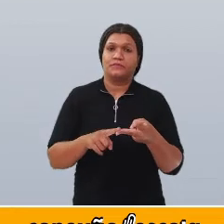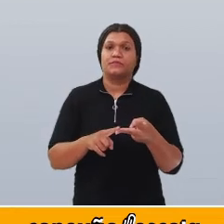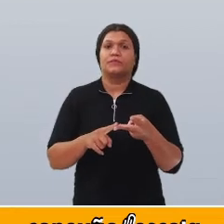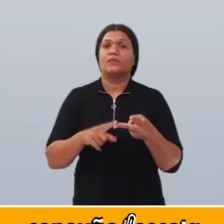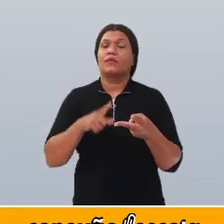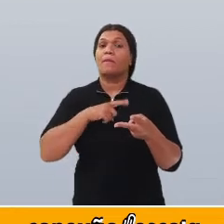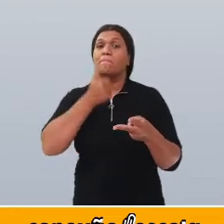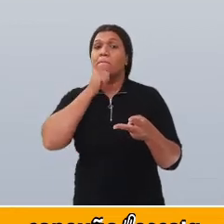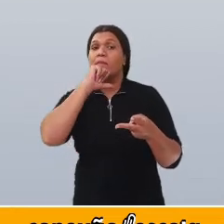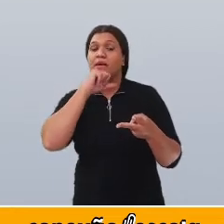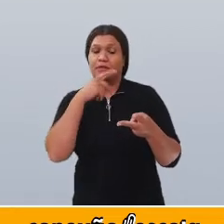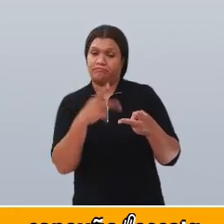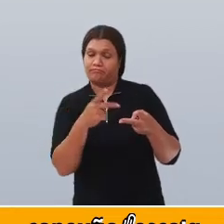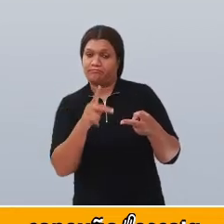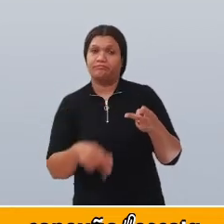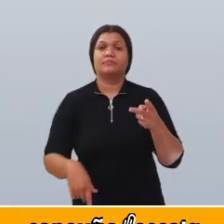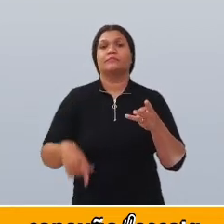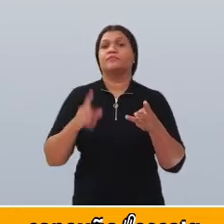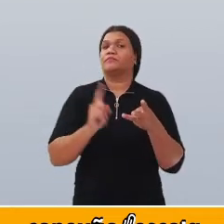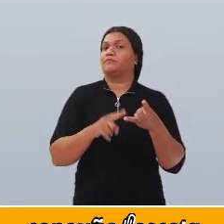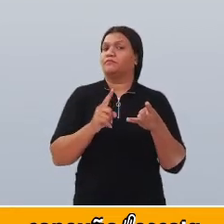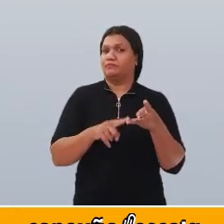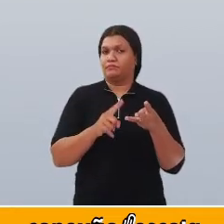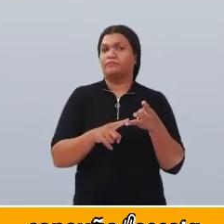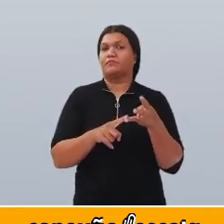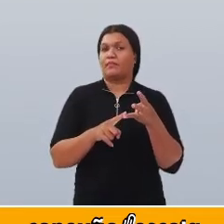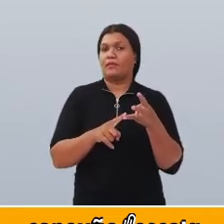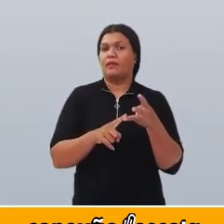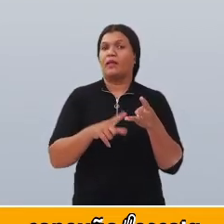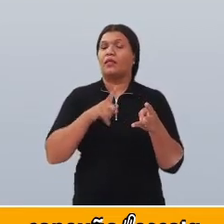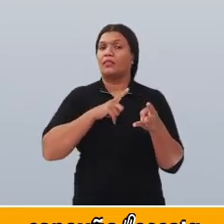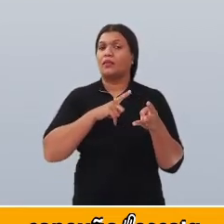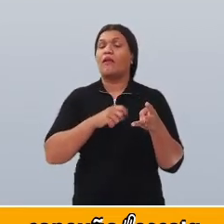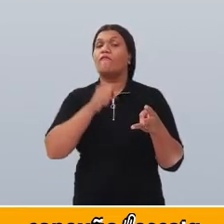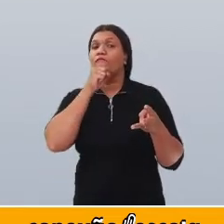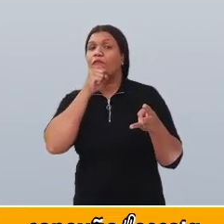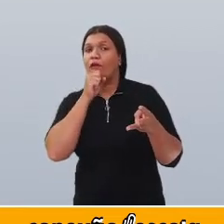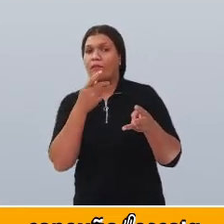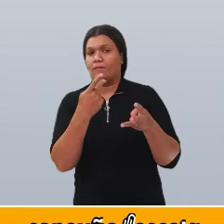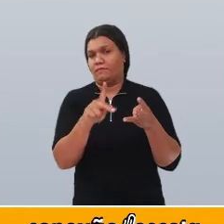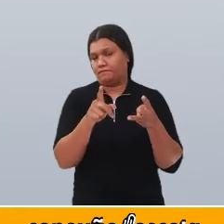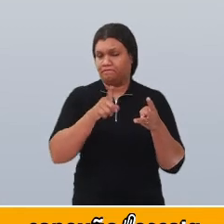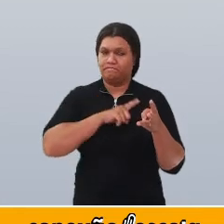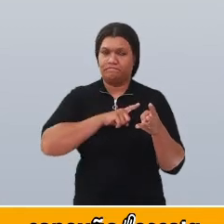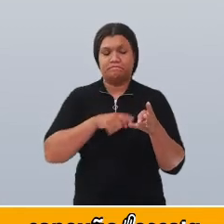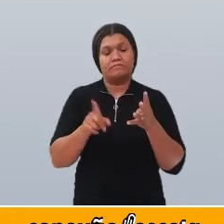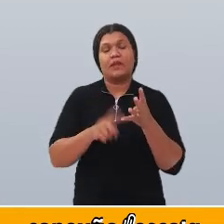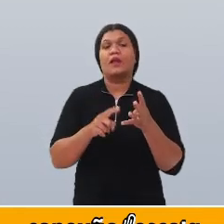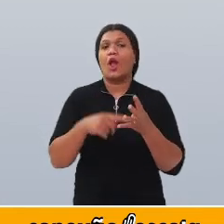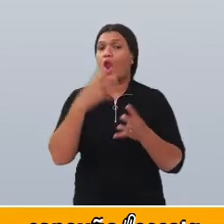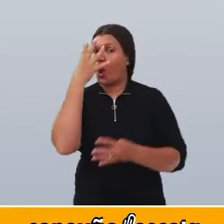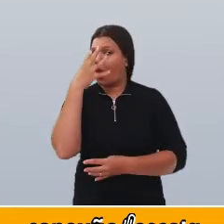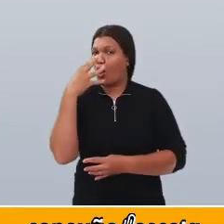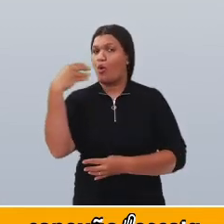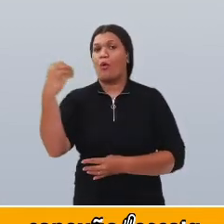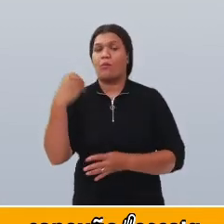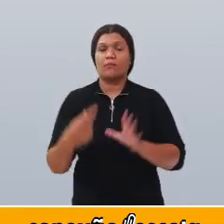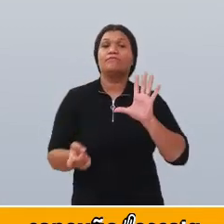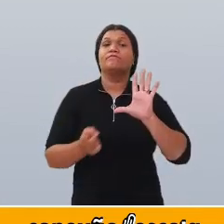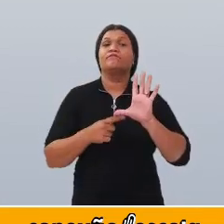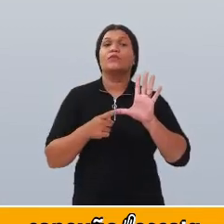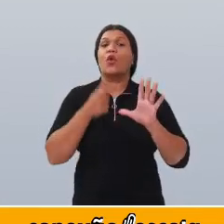temos a sua mãe, que aparece no início da história, a sua avó, o lobo mau e